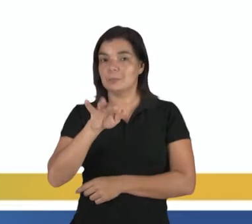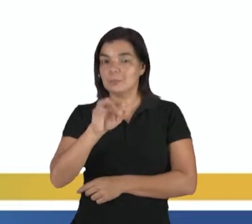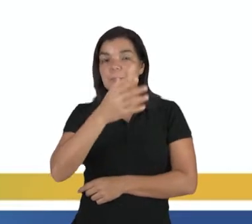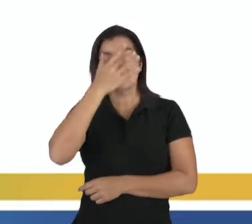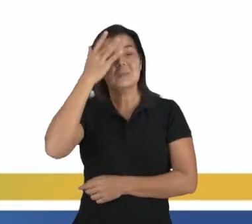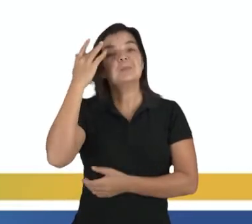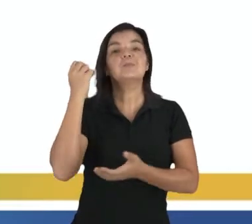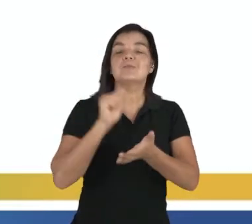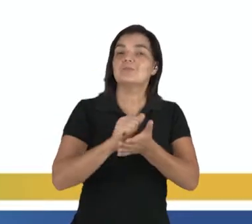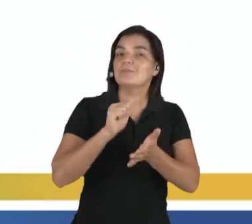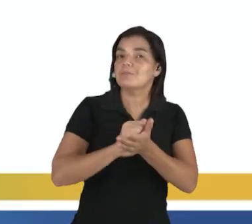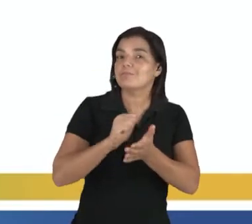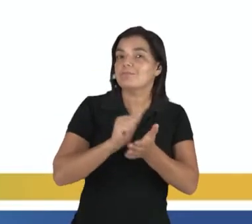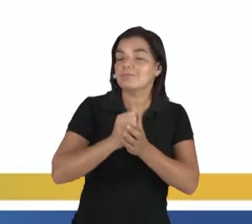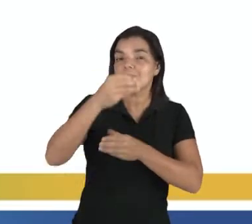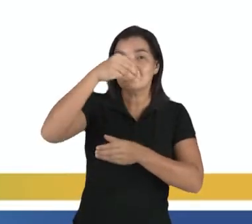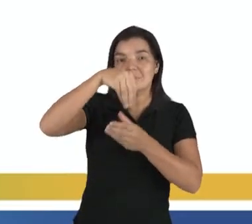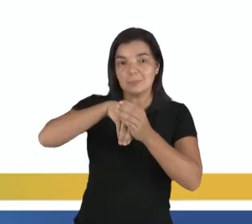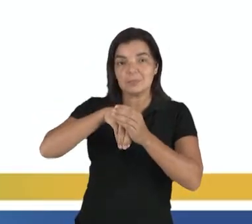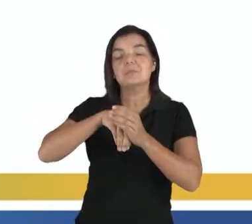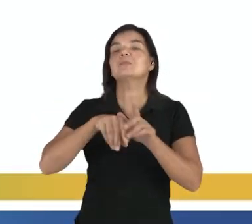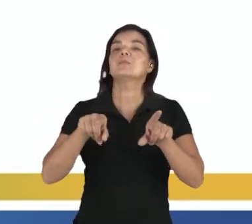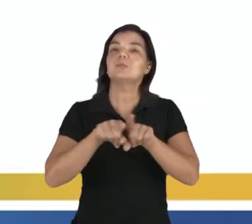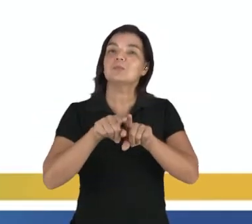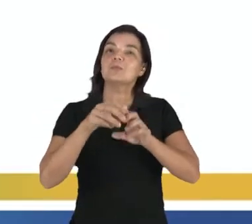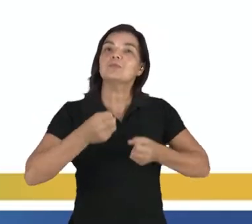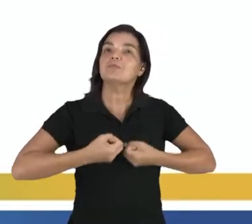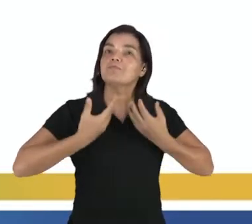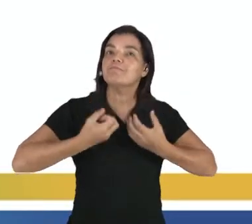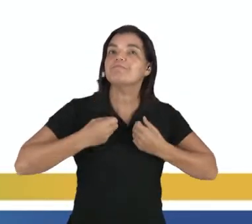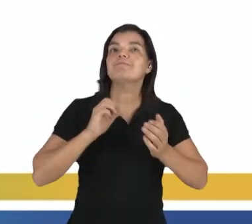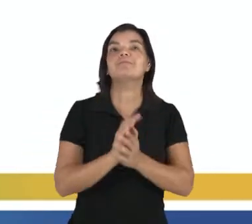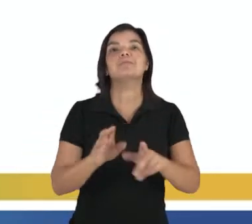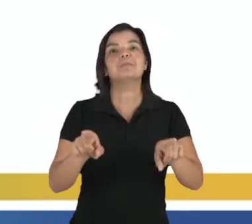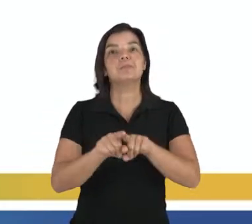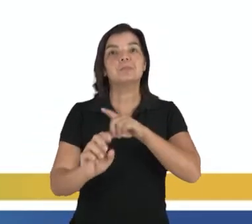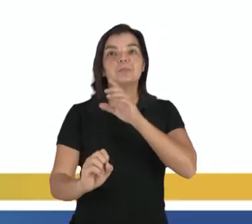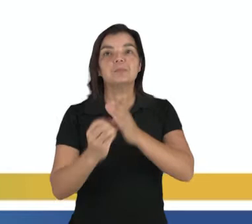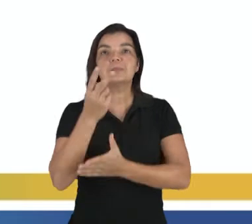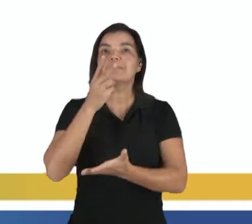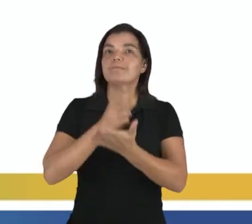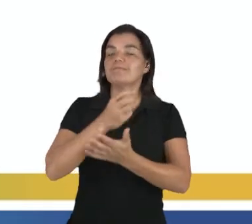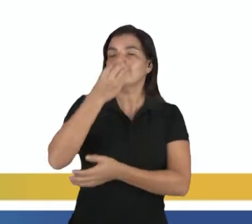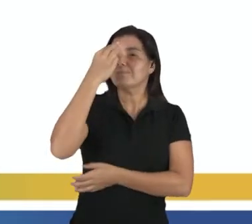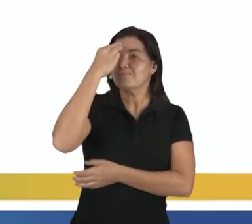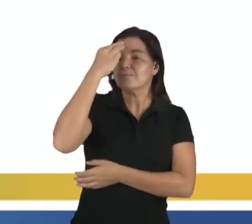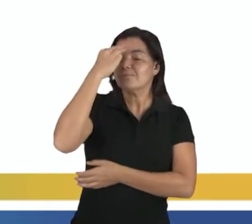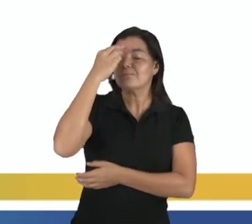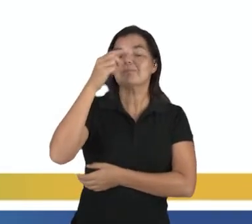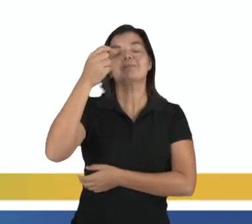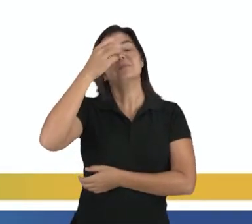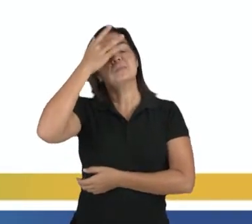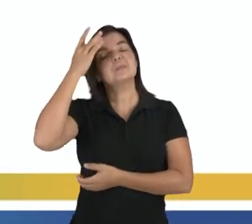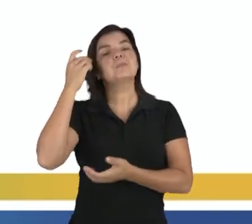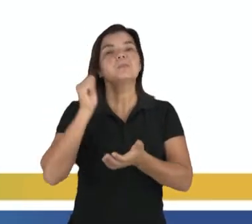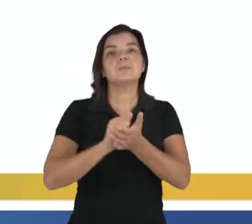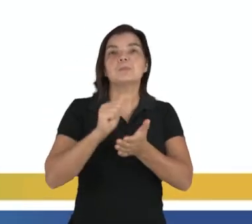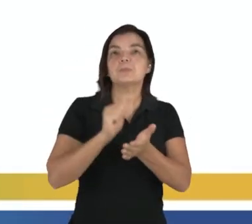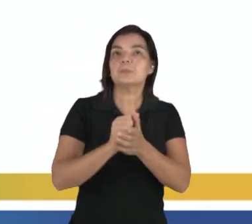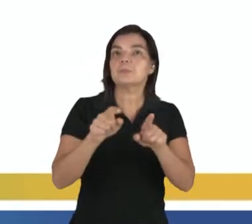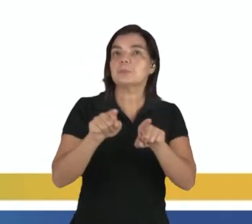quem fala, seria a voz dentro do poema. E do acontecimento que ficará sempre na memória do poeta.